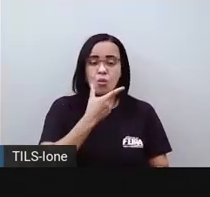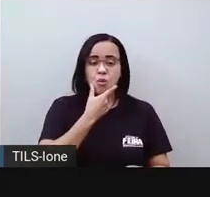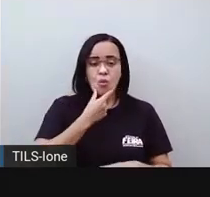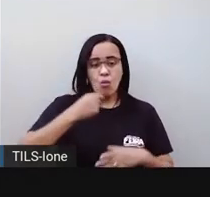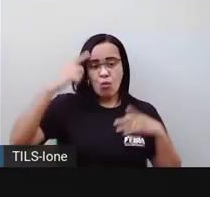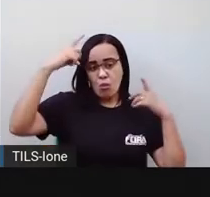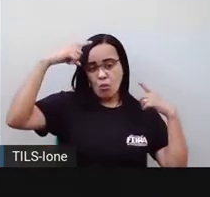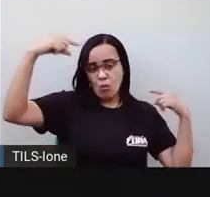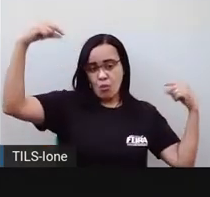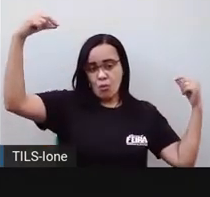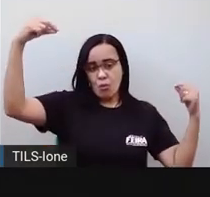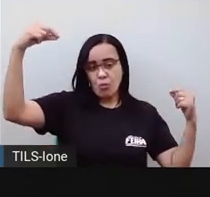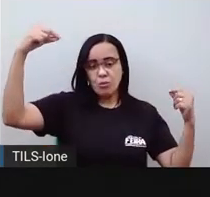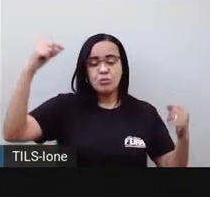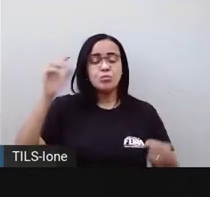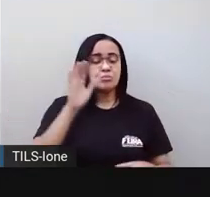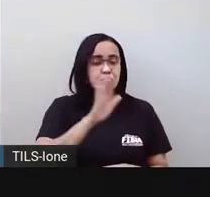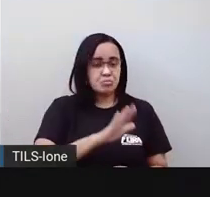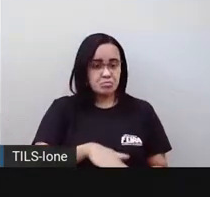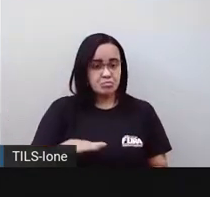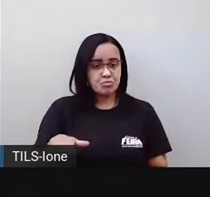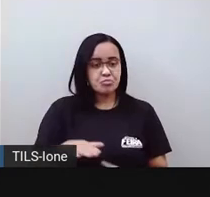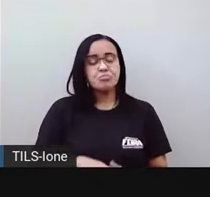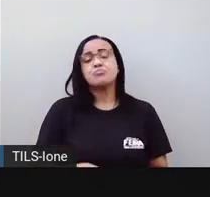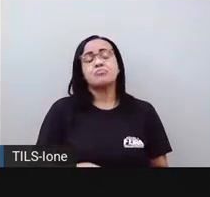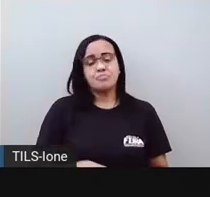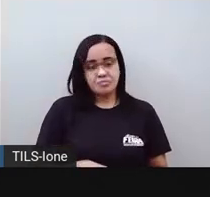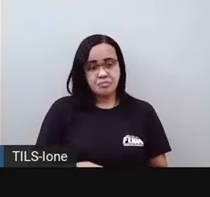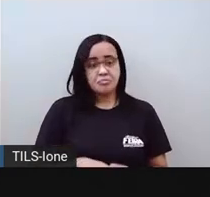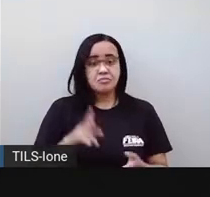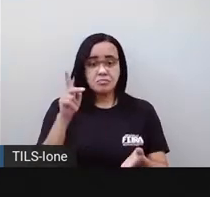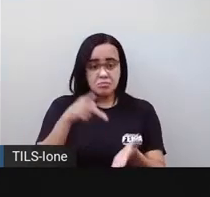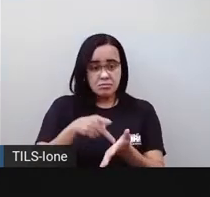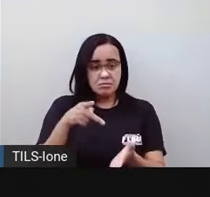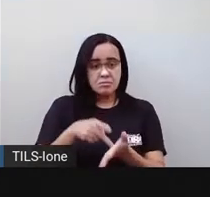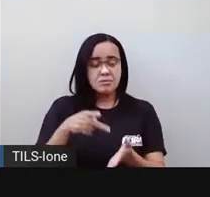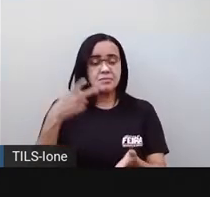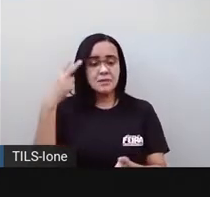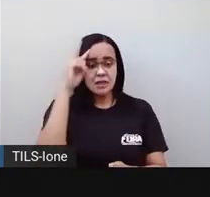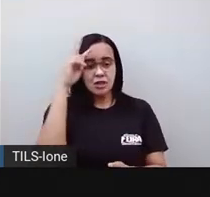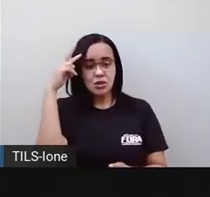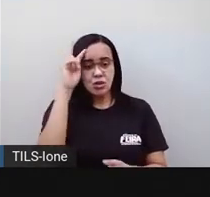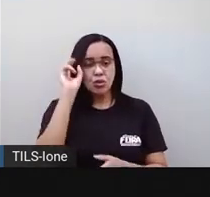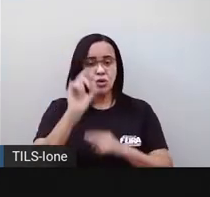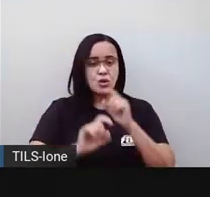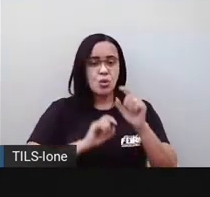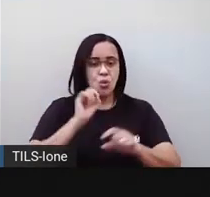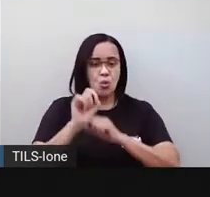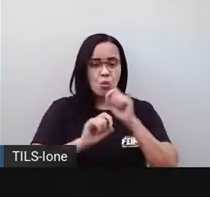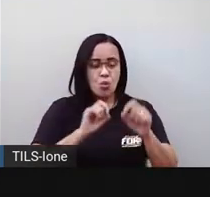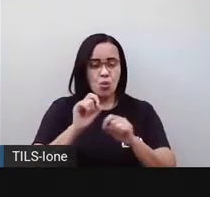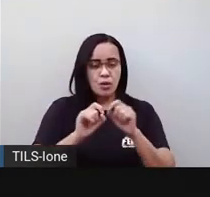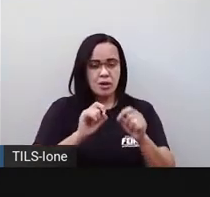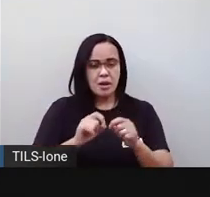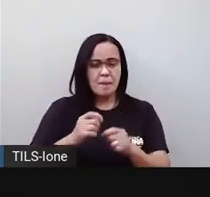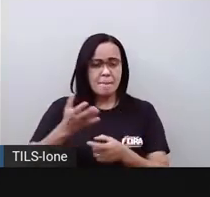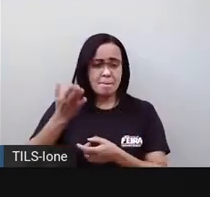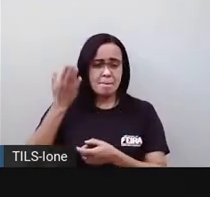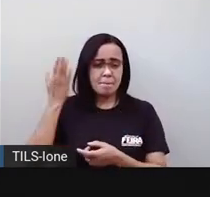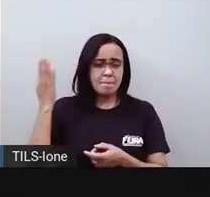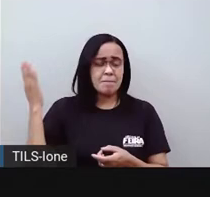contar hoje. Na verdade, a história que eu vou contar hoje para vocês é uma história que já foi contada